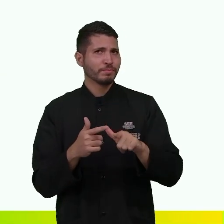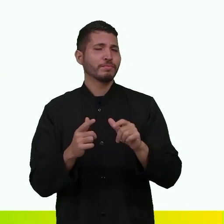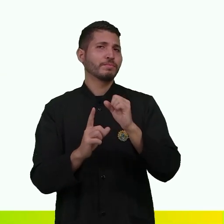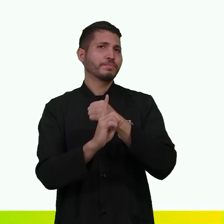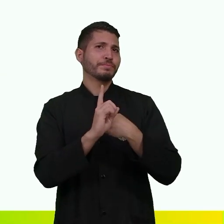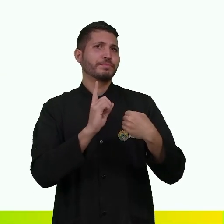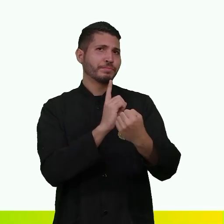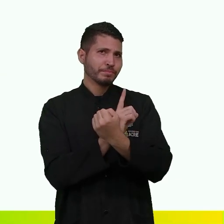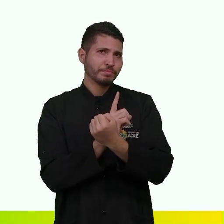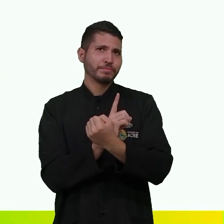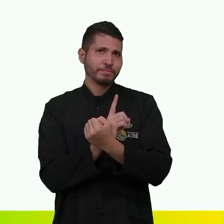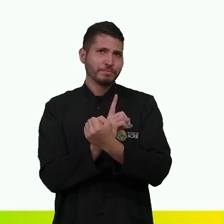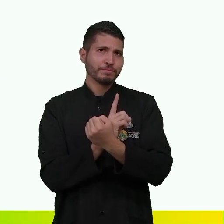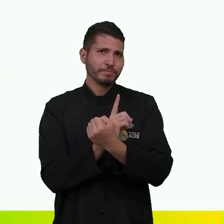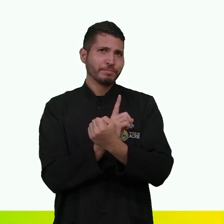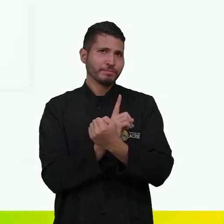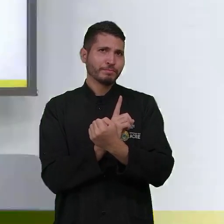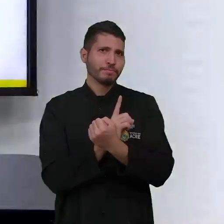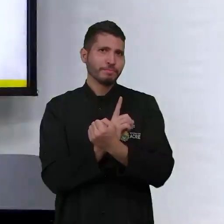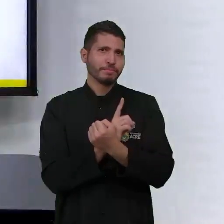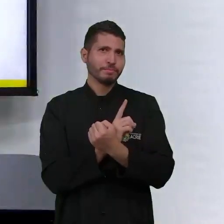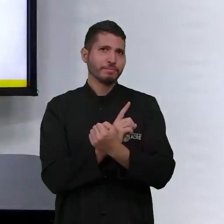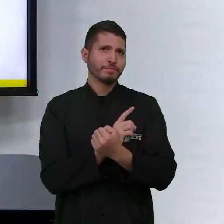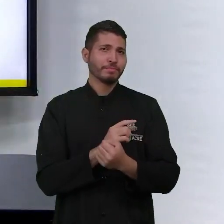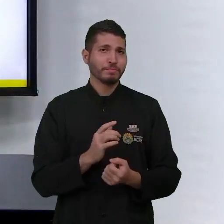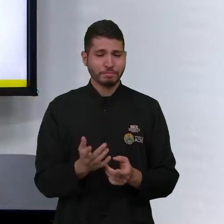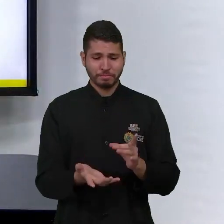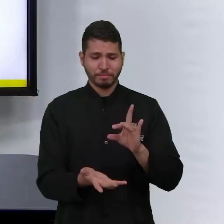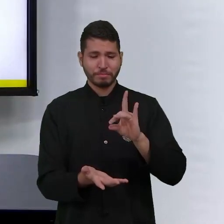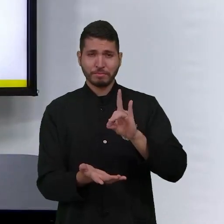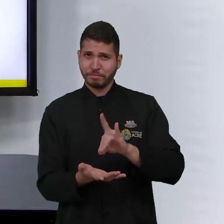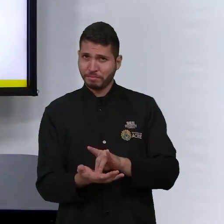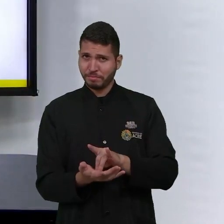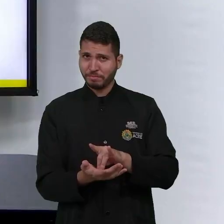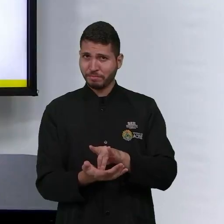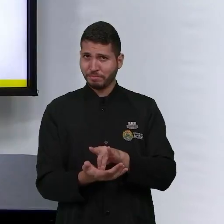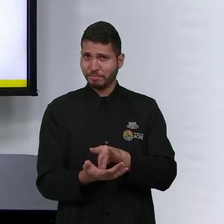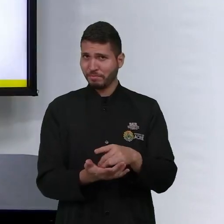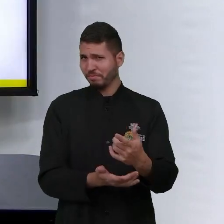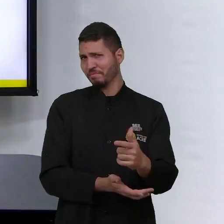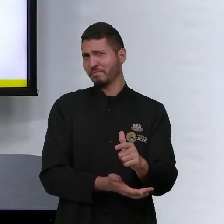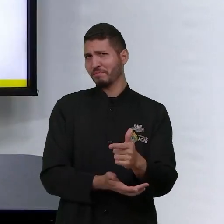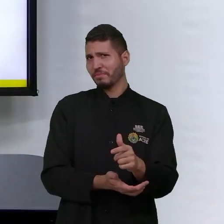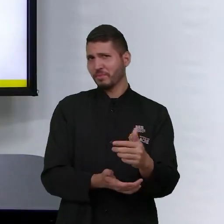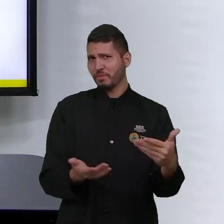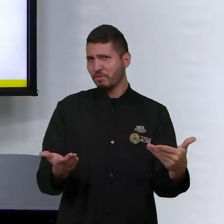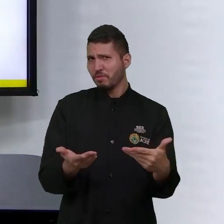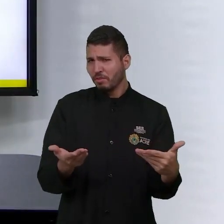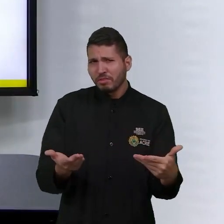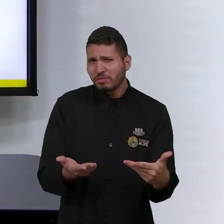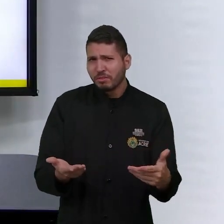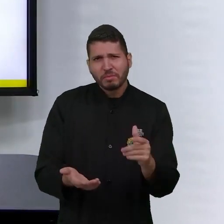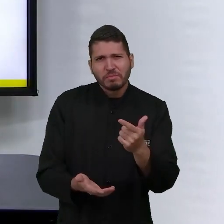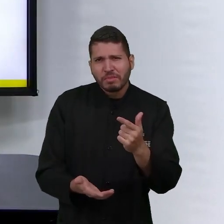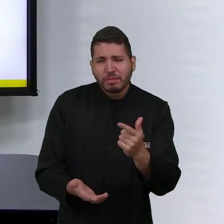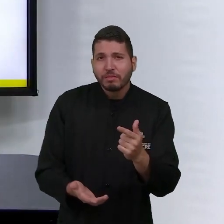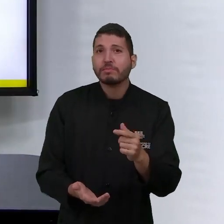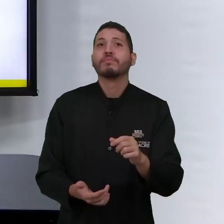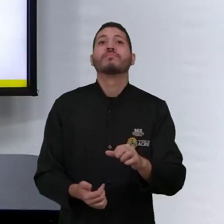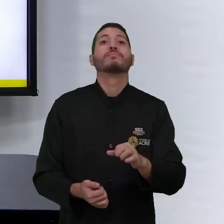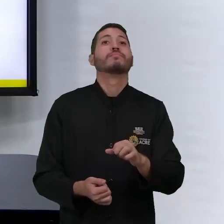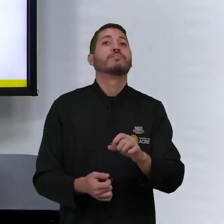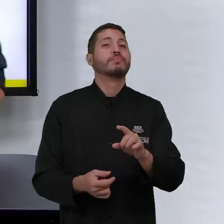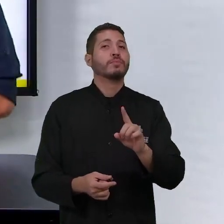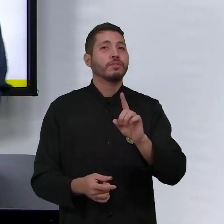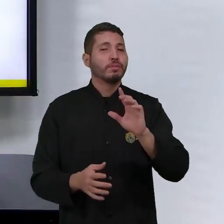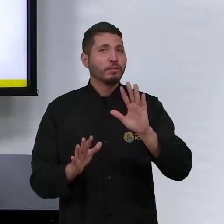social. Tu pensa que isso é uma realidade muito longe de nós, brasileiros? Não é não. Olha